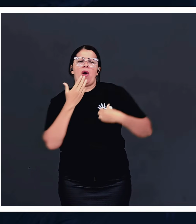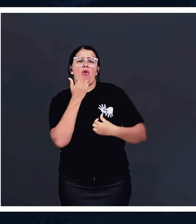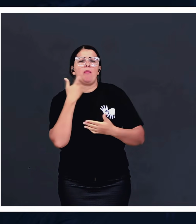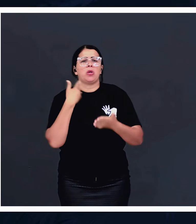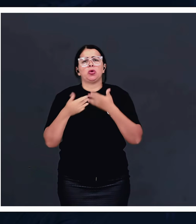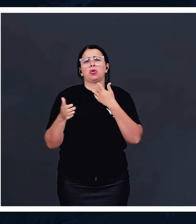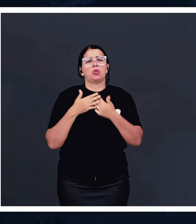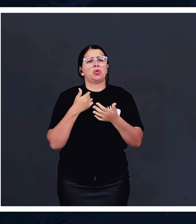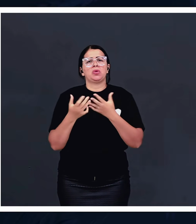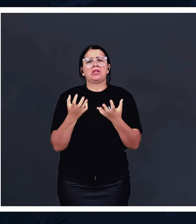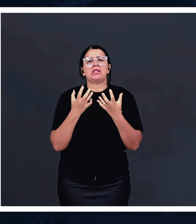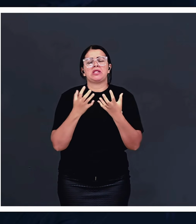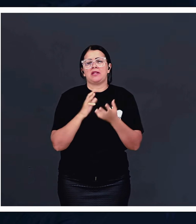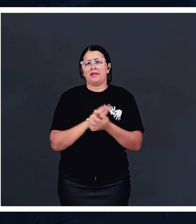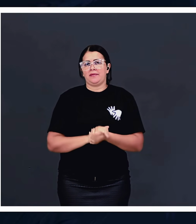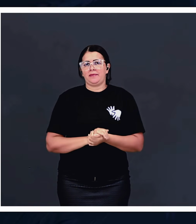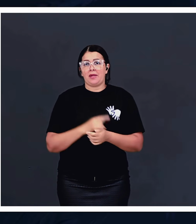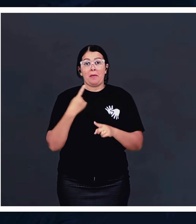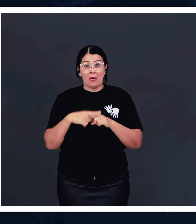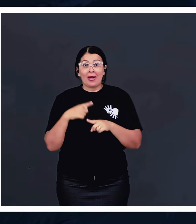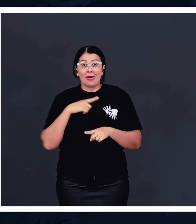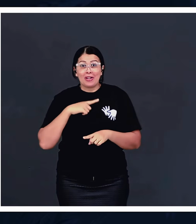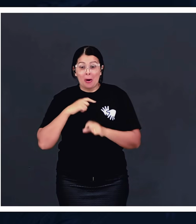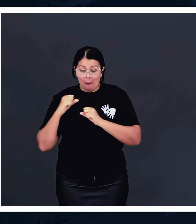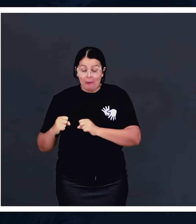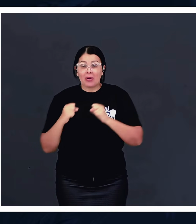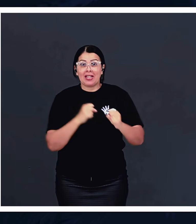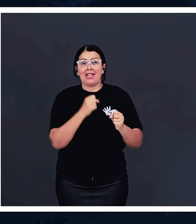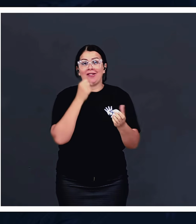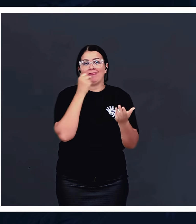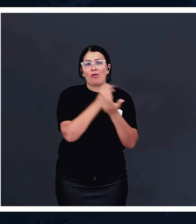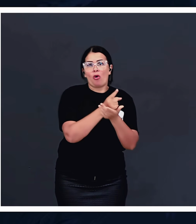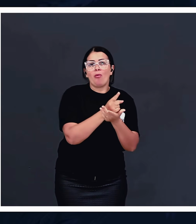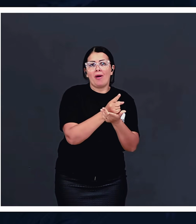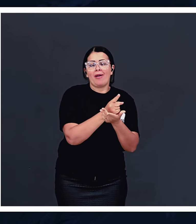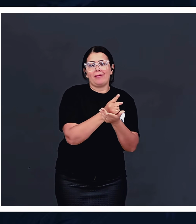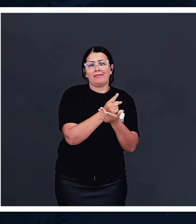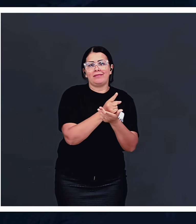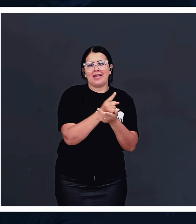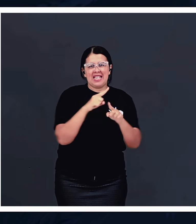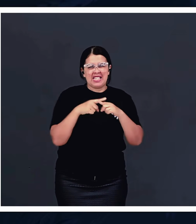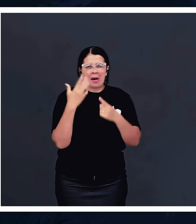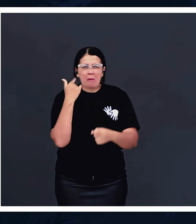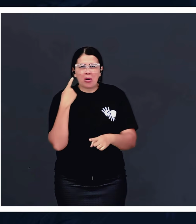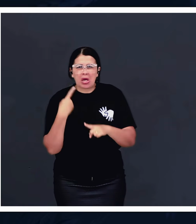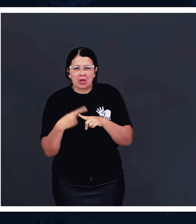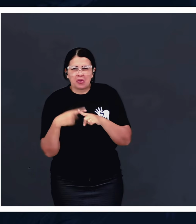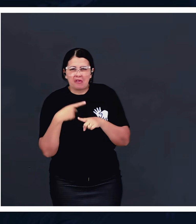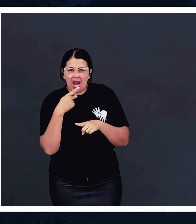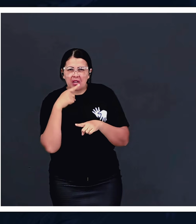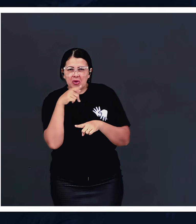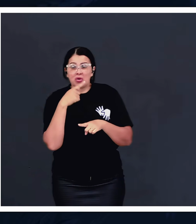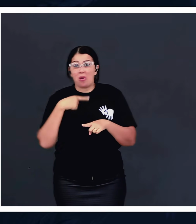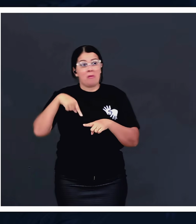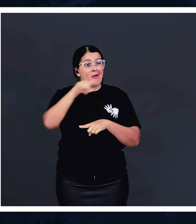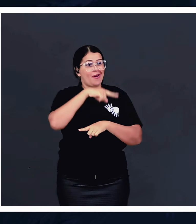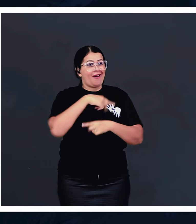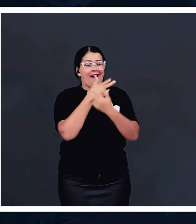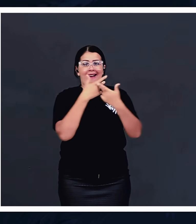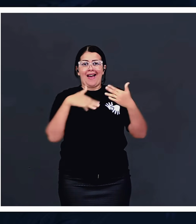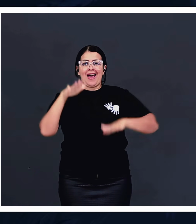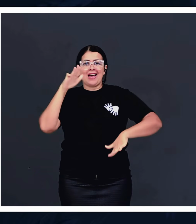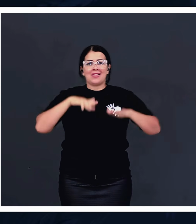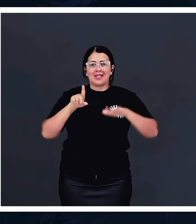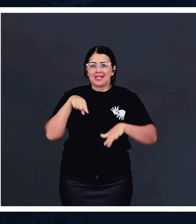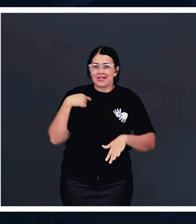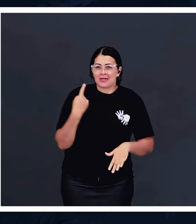posso comprar o que eu quiser, porque eu tenho poder de compra. Sabe por que eu estou dizendo isso para você? Porque muitas vezes